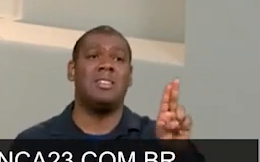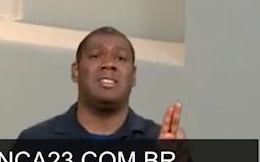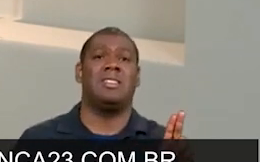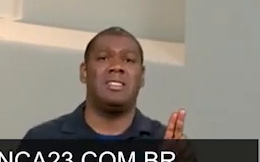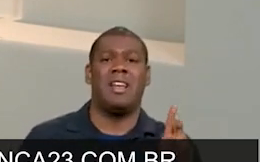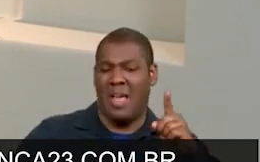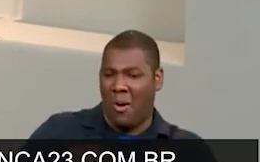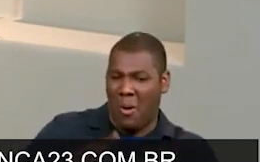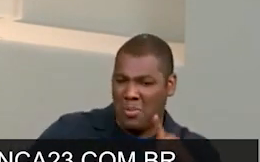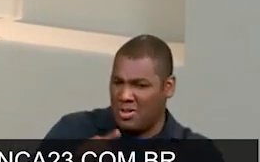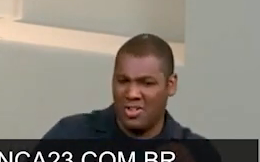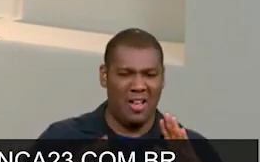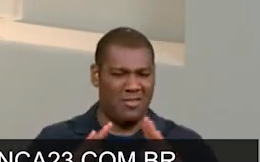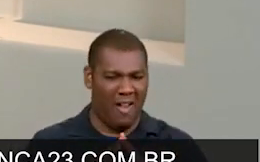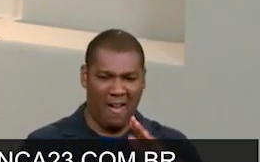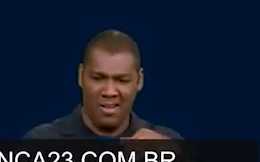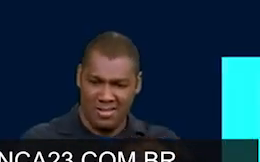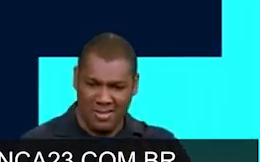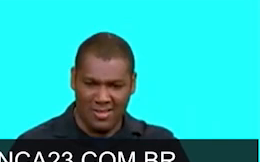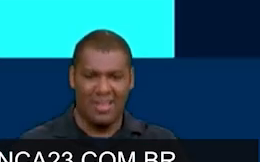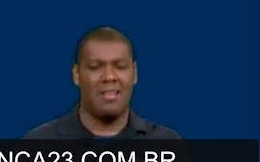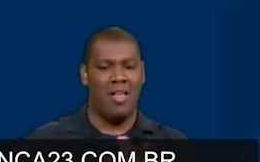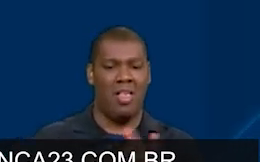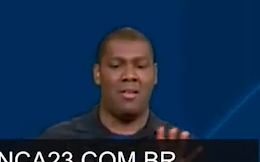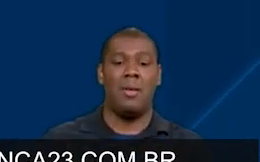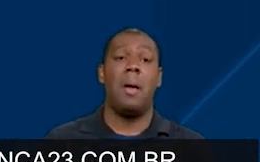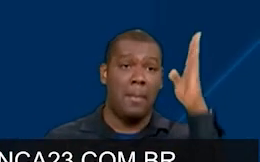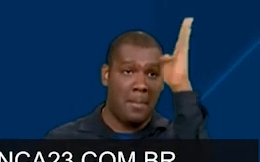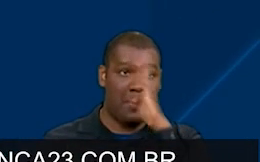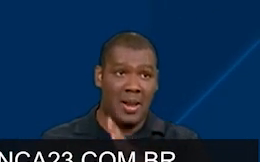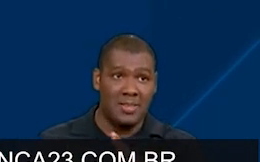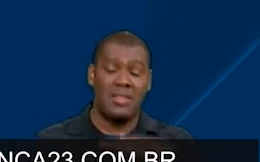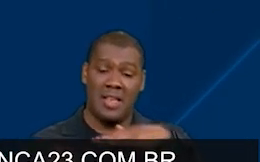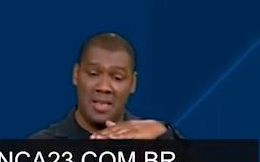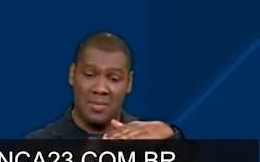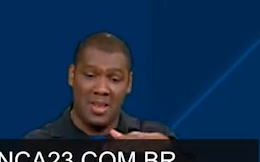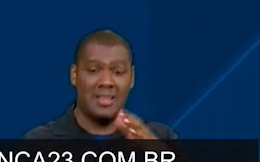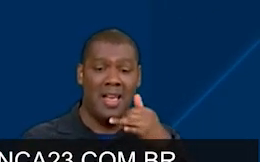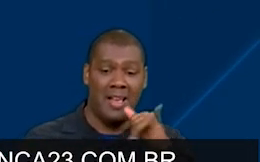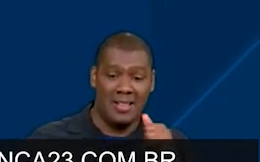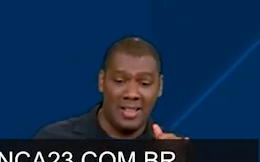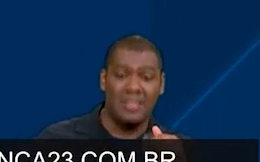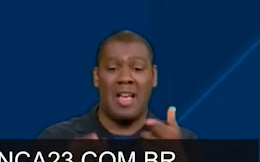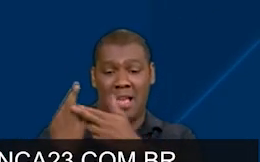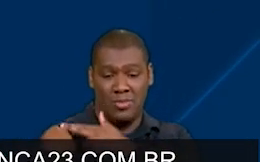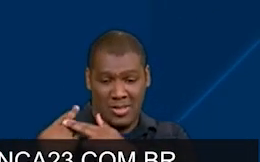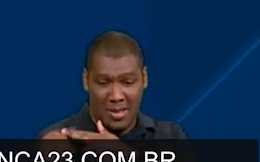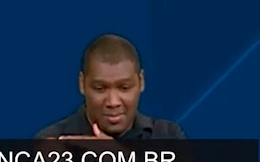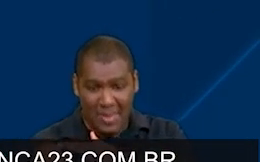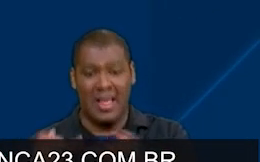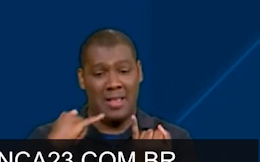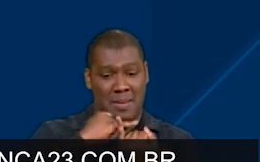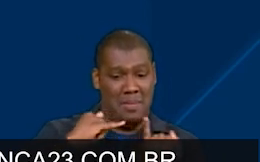nossos equipamentos eletrodomésticos, na nossa casa. No Brasil, as hidroelétricas são responsáveis por um pouco mais da metade da